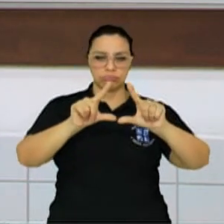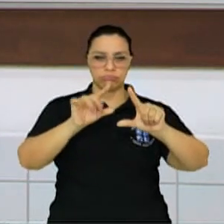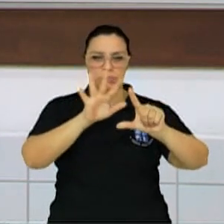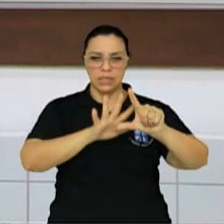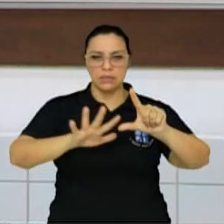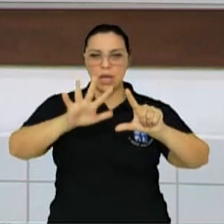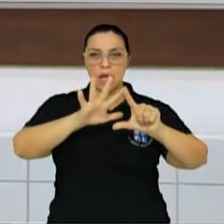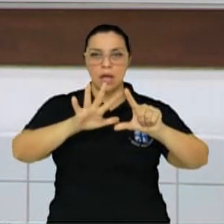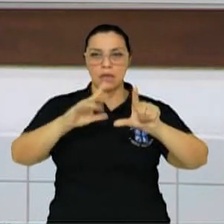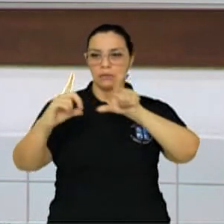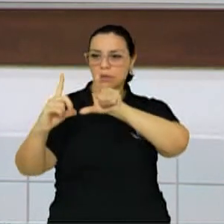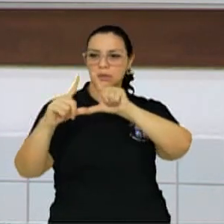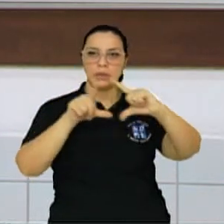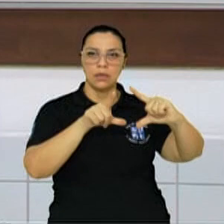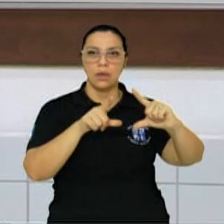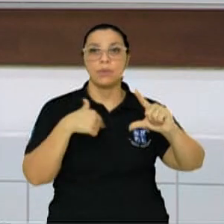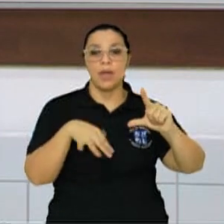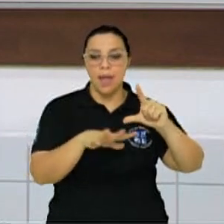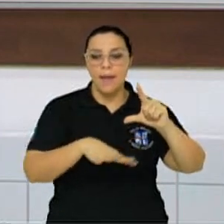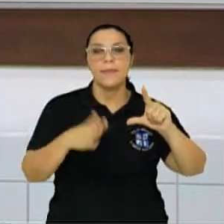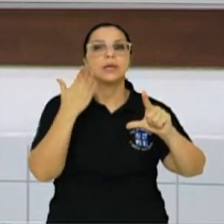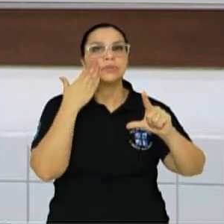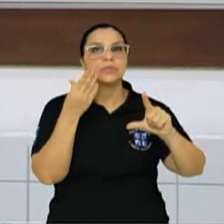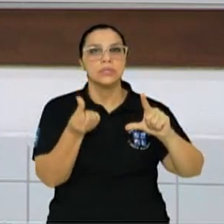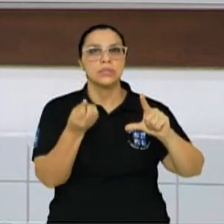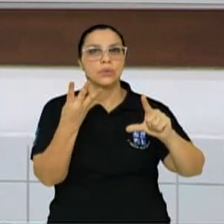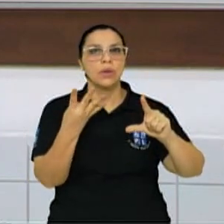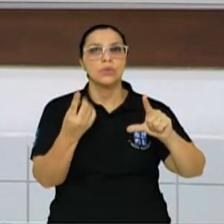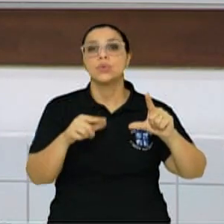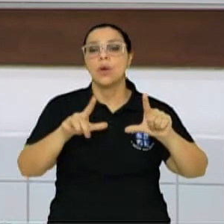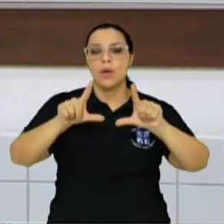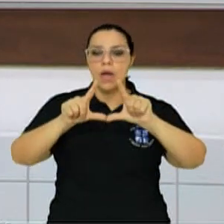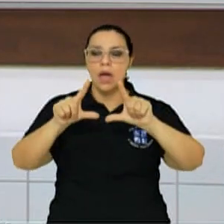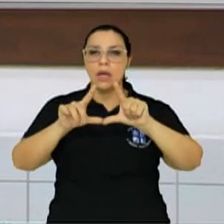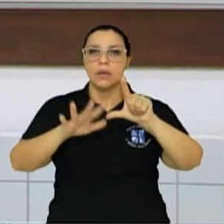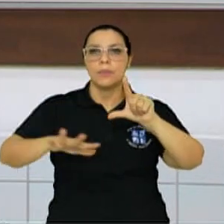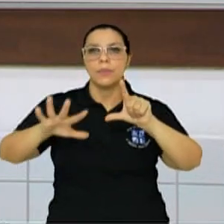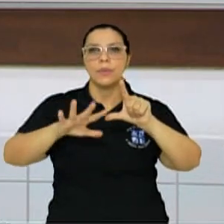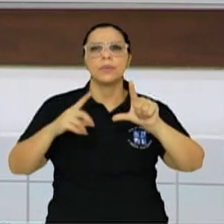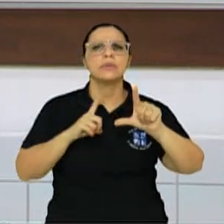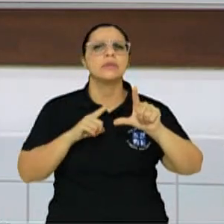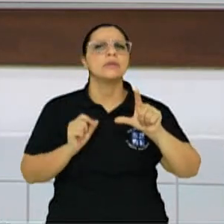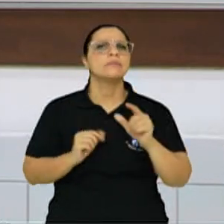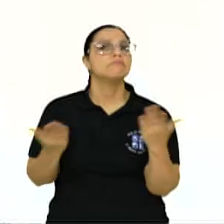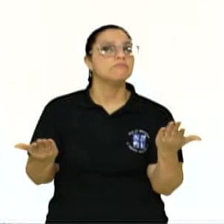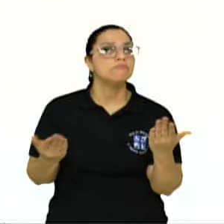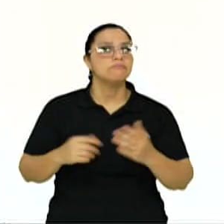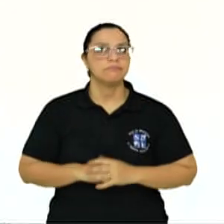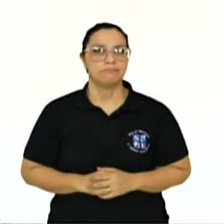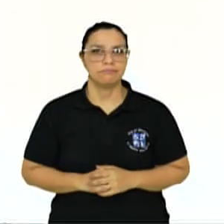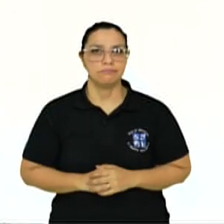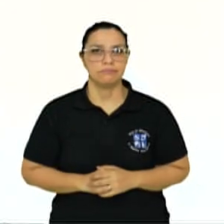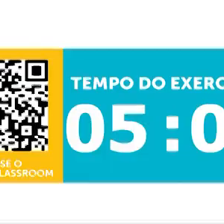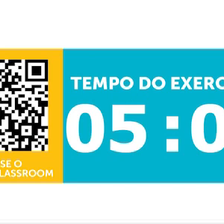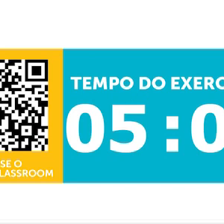lateral? Sim, lateral, porque a área da base você já tem. A pergunta é qual é a área lateral dessa pirâmide.